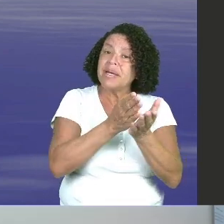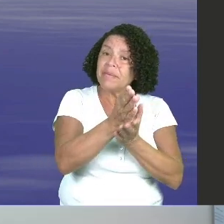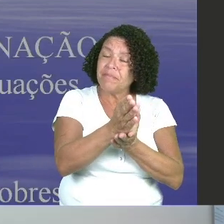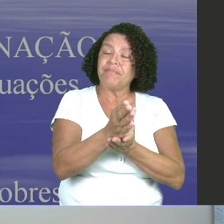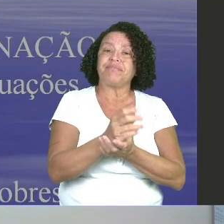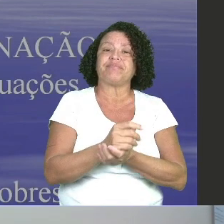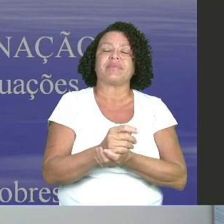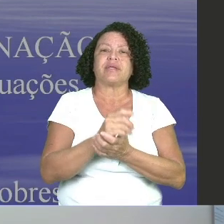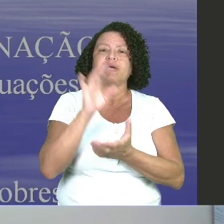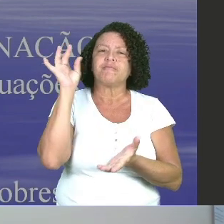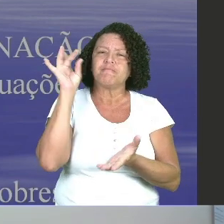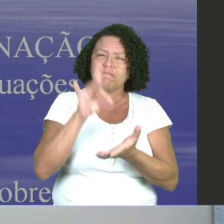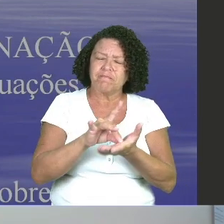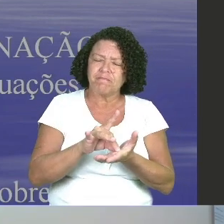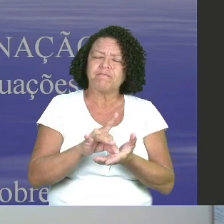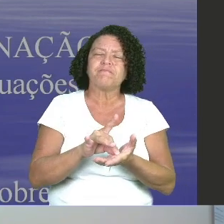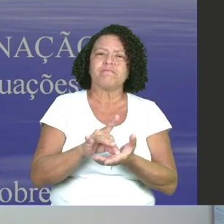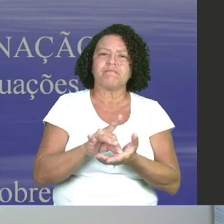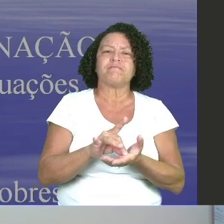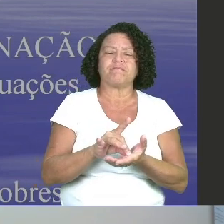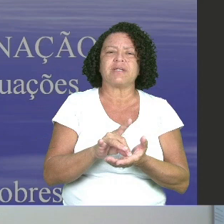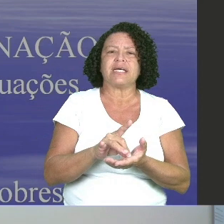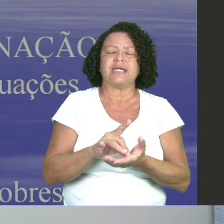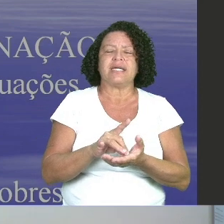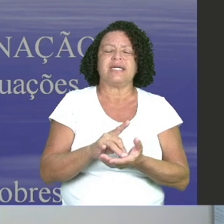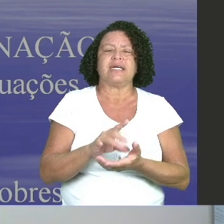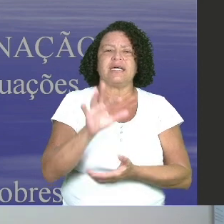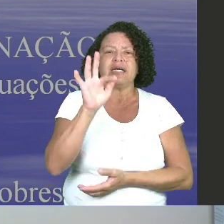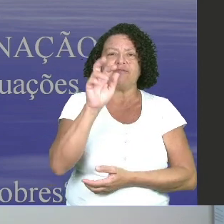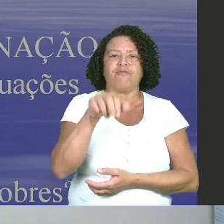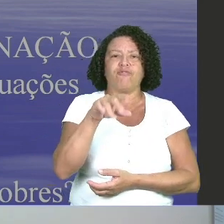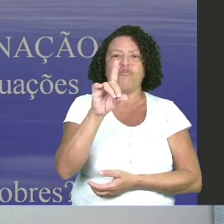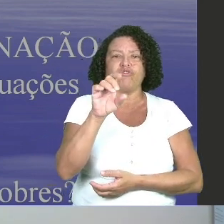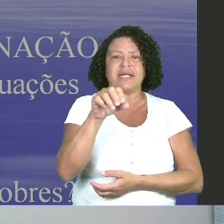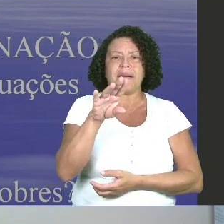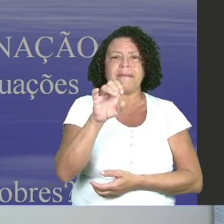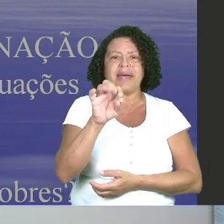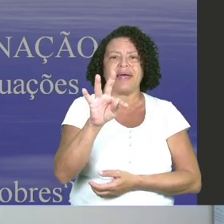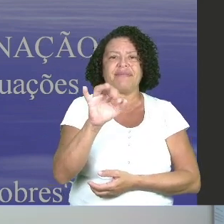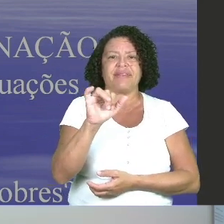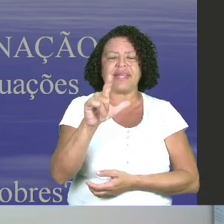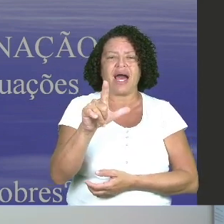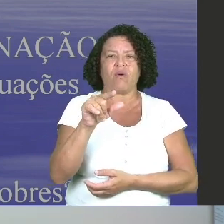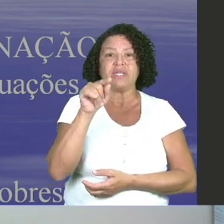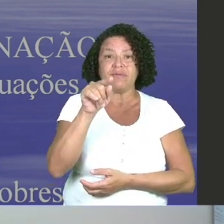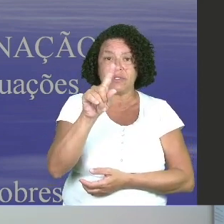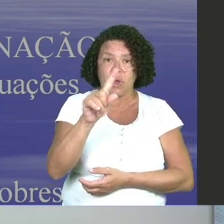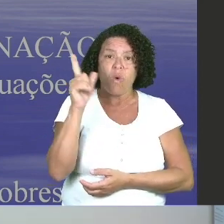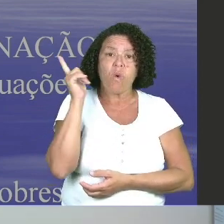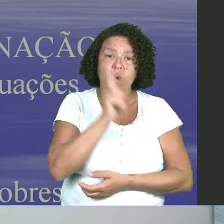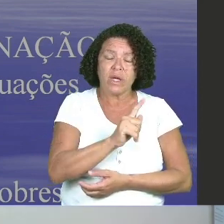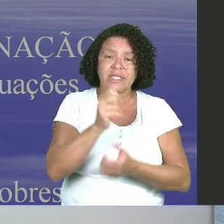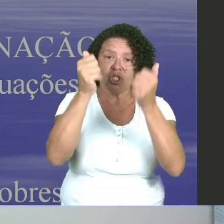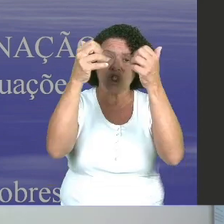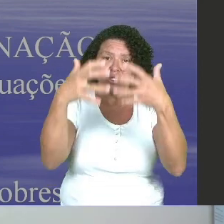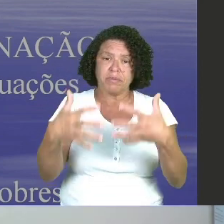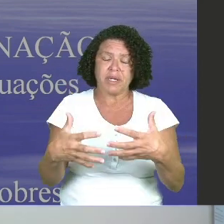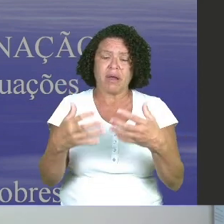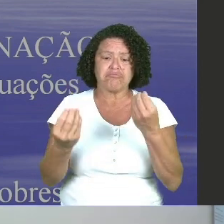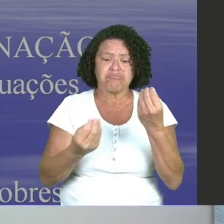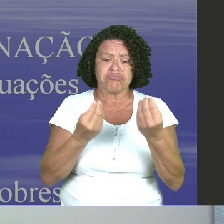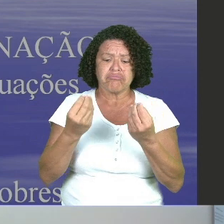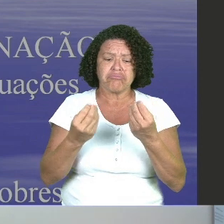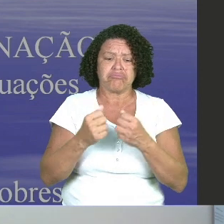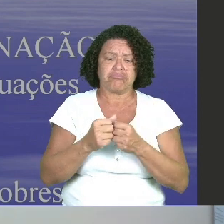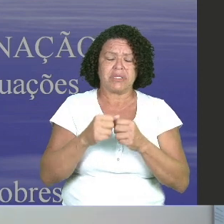princípio fundamental. Sem o princípio da reencarnação, não conseguimos explicar as situações anômalas